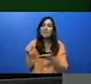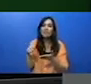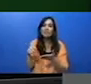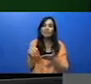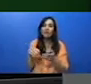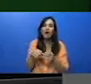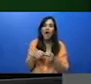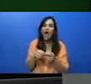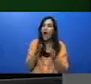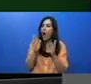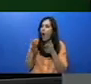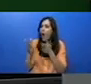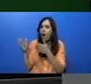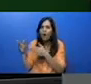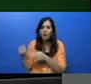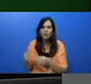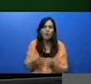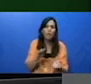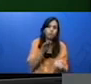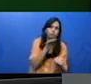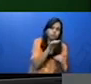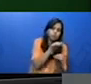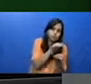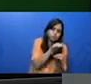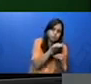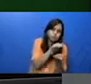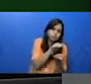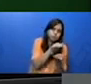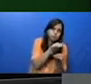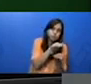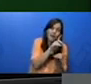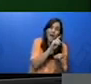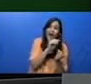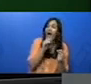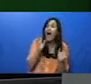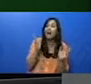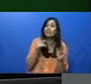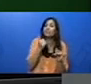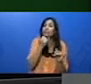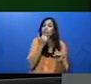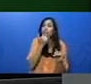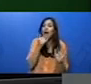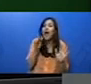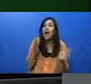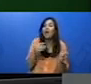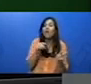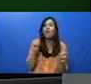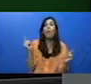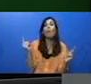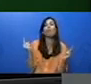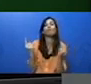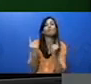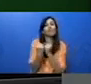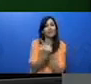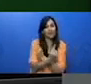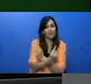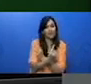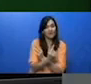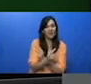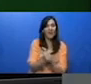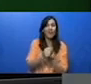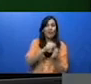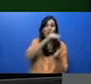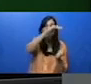ordem decrescente. Mesmo esquema. Só que agora, aqui não foi o contrário, menores. Aqui nós faremos ordem decrescente. Então,